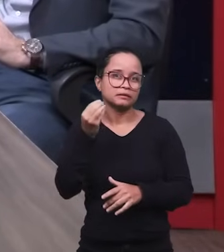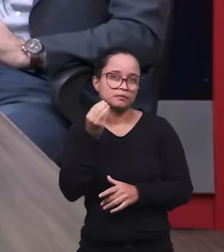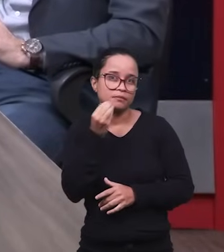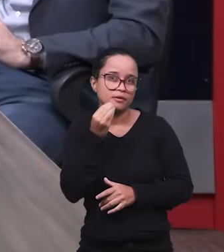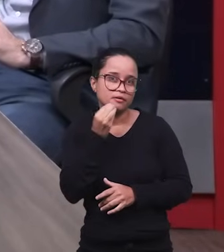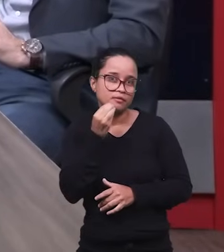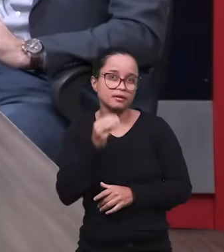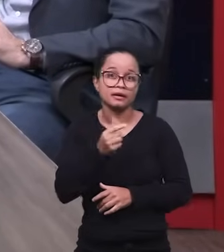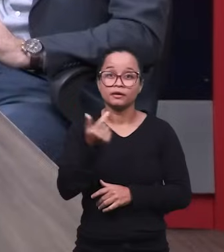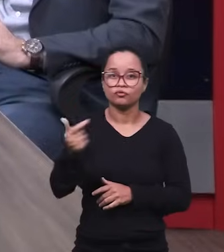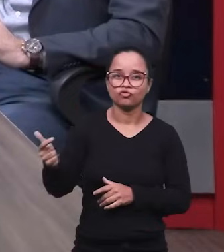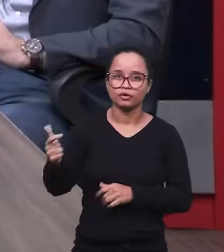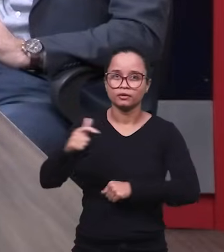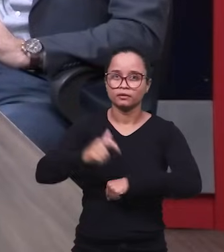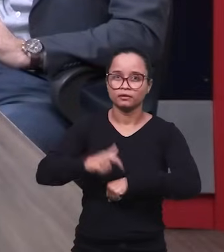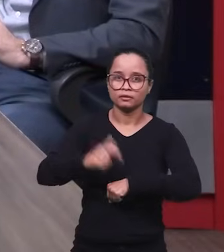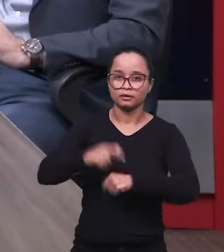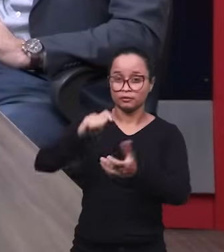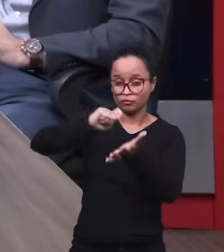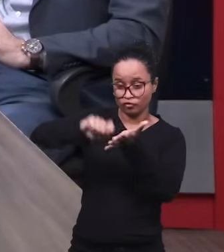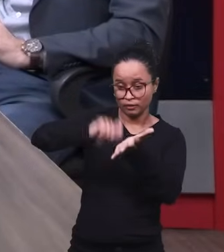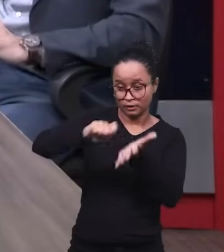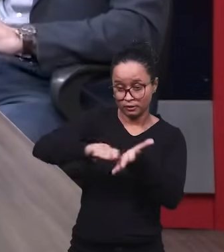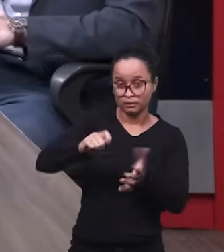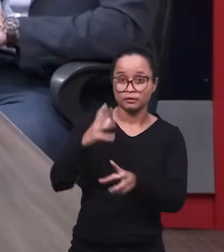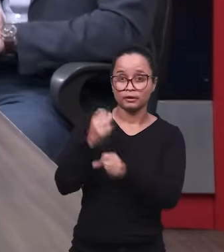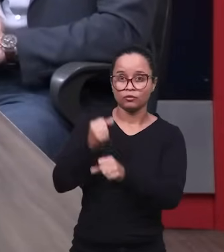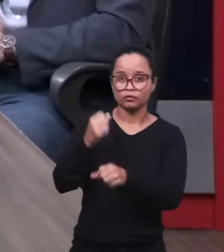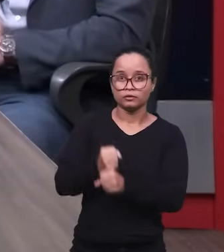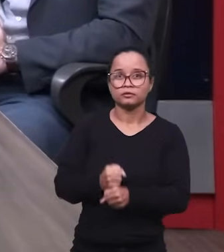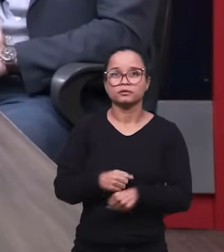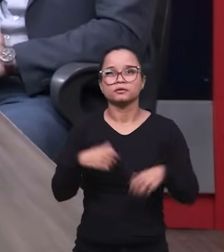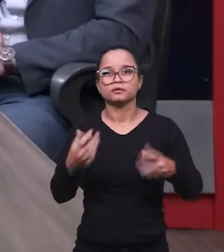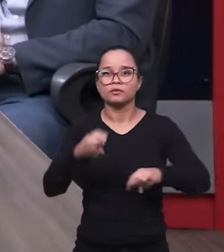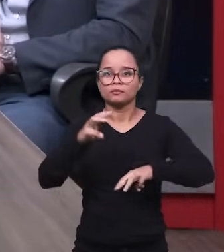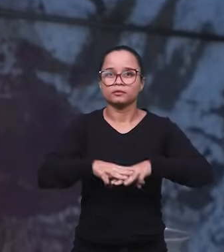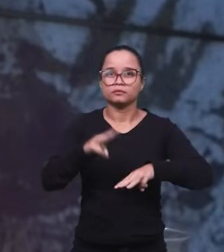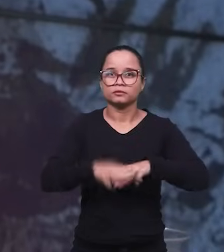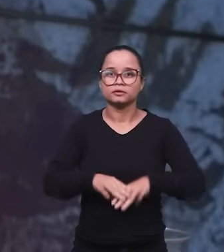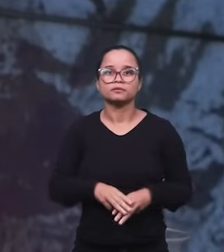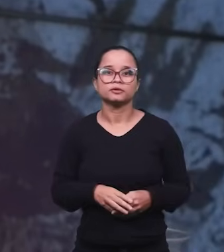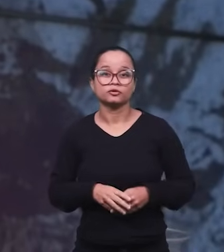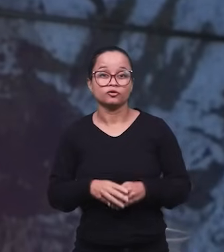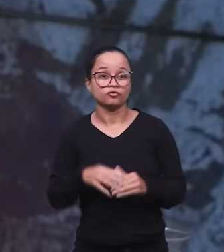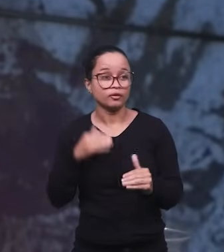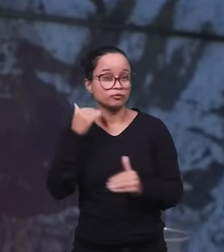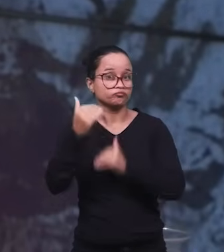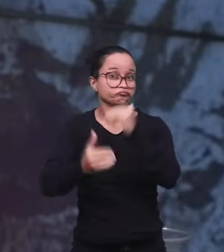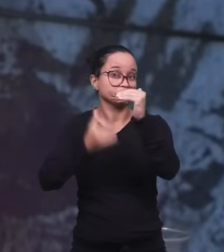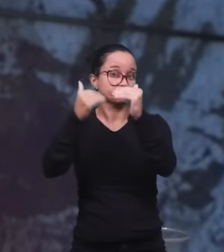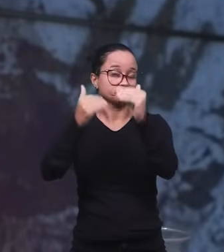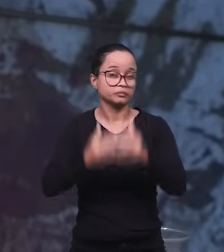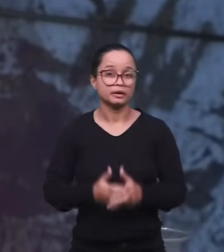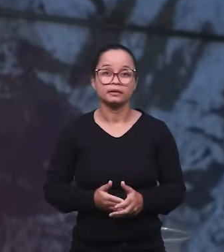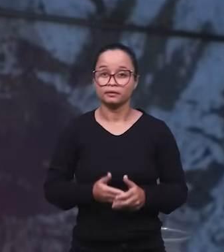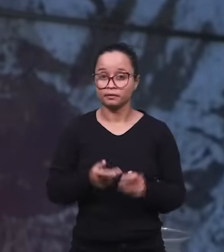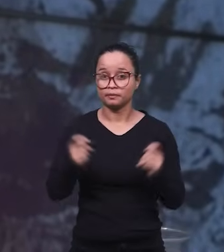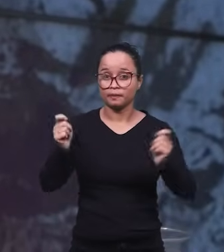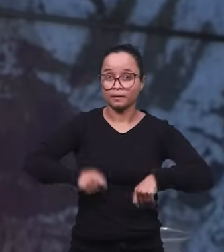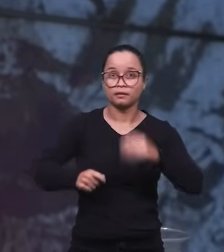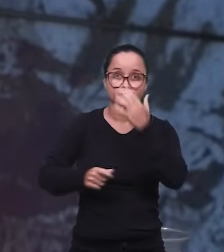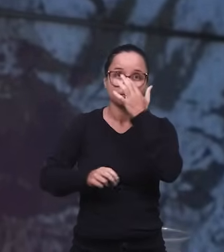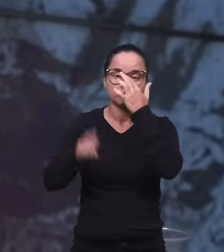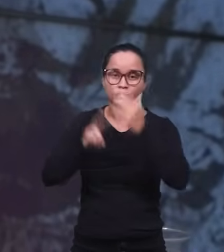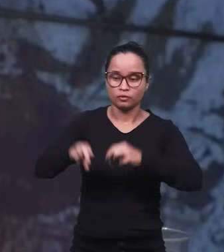experimentos dele, ele não tinha tempo de ficar escrevendo e calculando. E a matemática não tinha chegado a um nível que ele